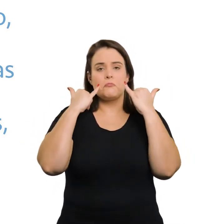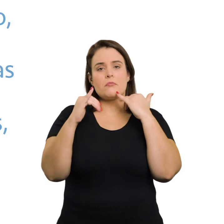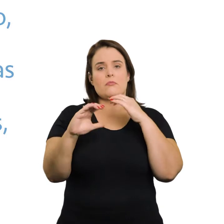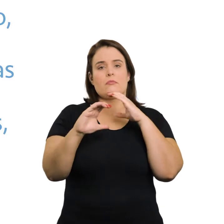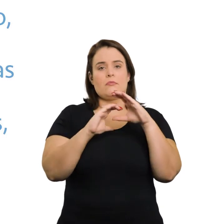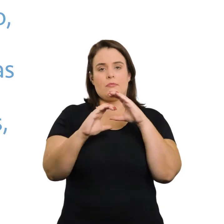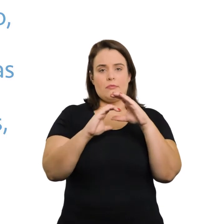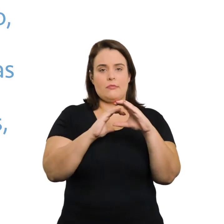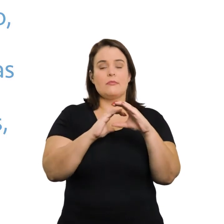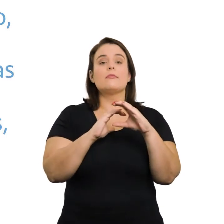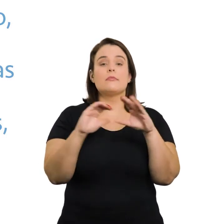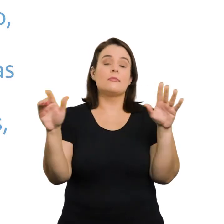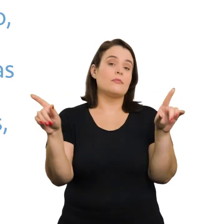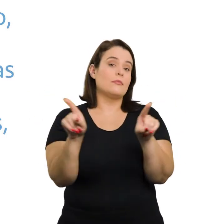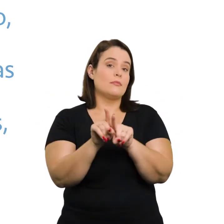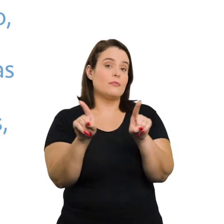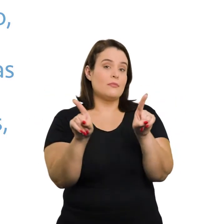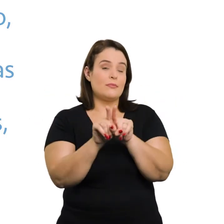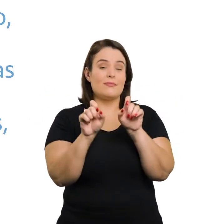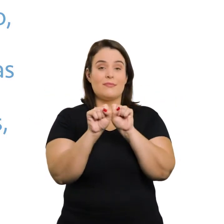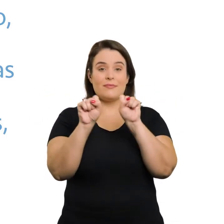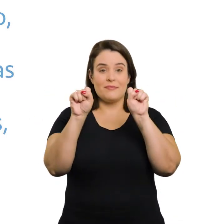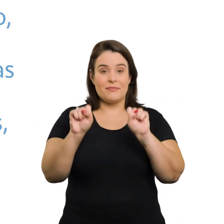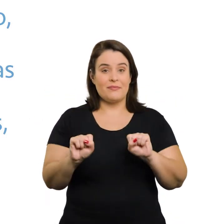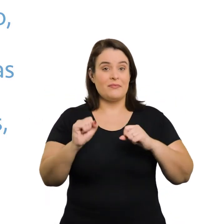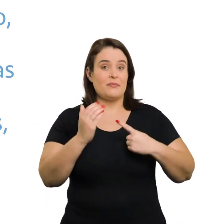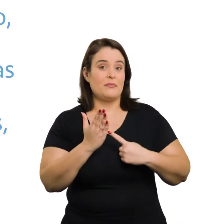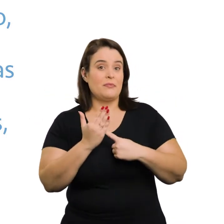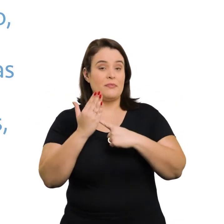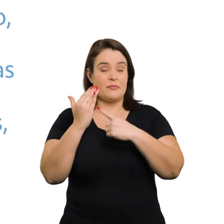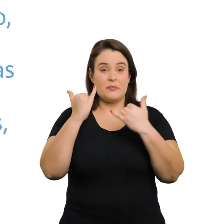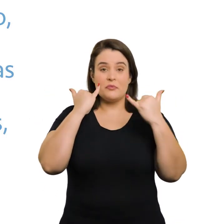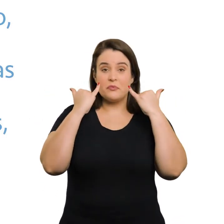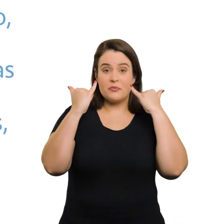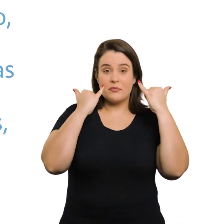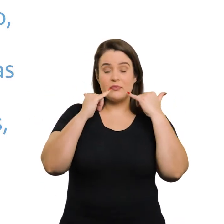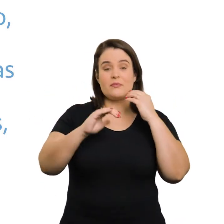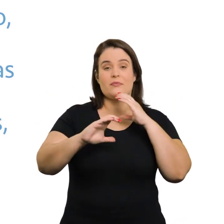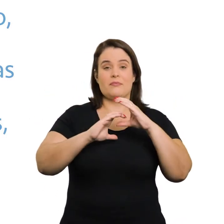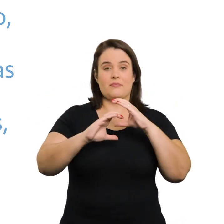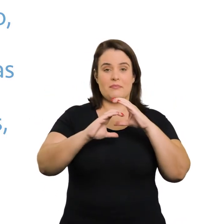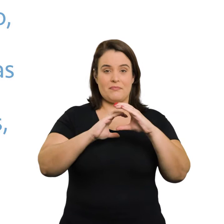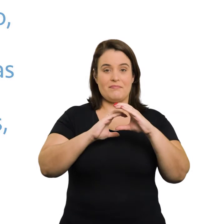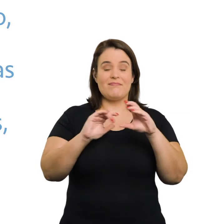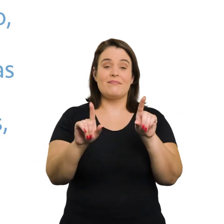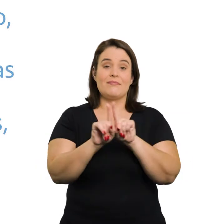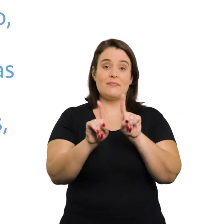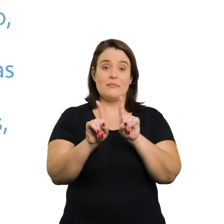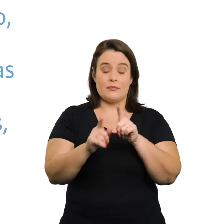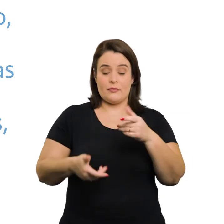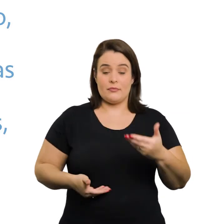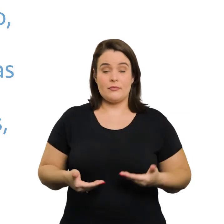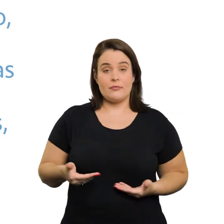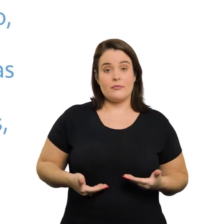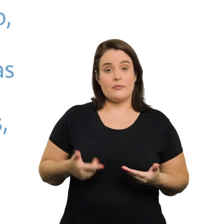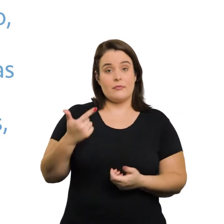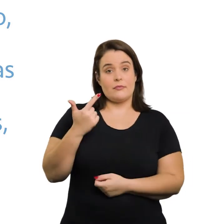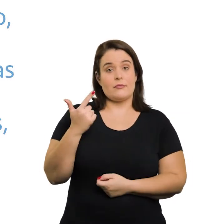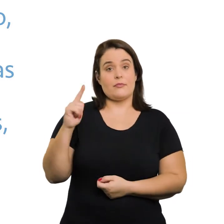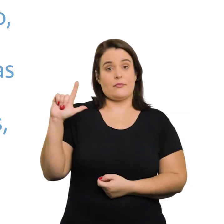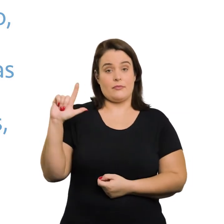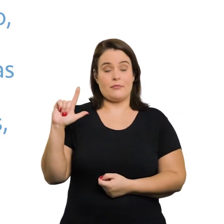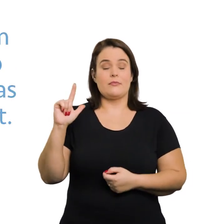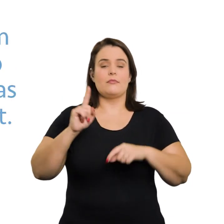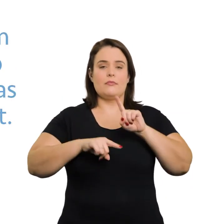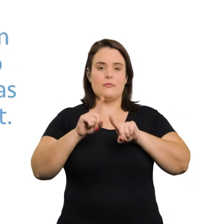de transporte, de informação e comunicação, inclusive de sistemas e tecnologias da informação e comunicação,